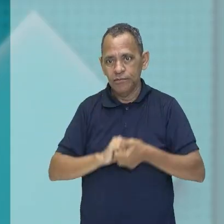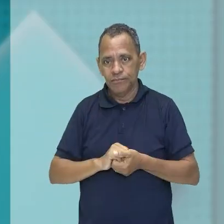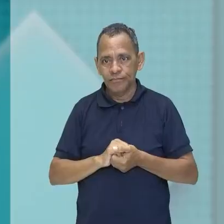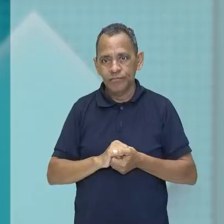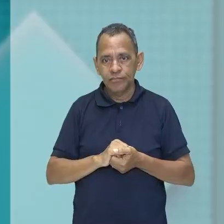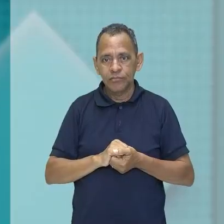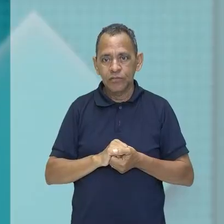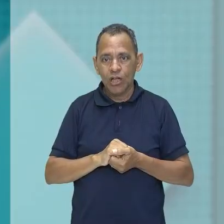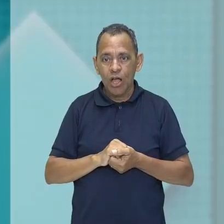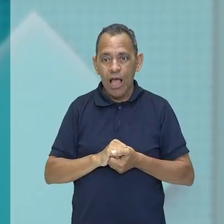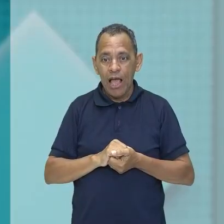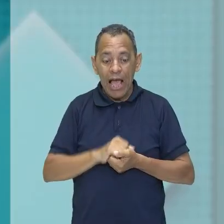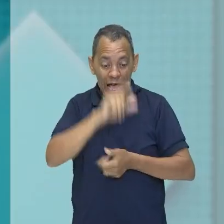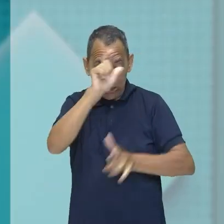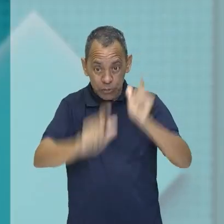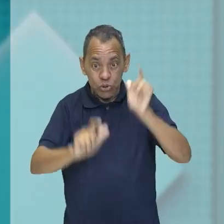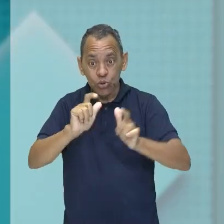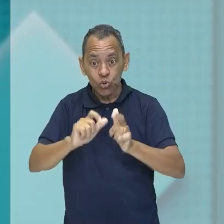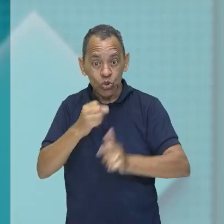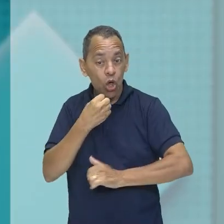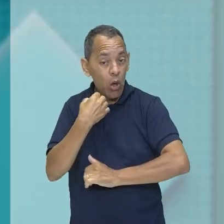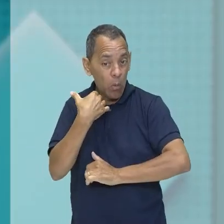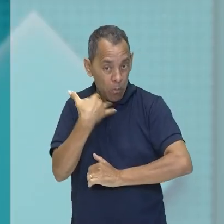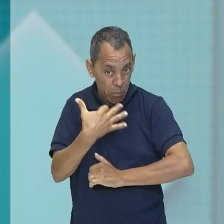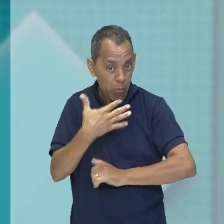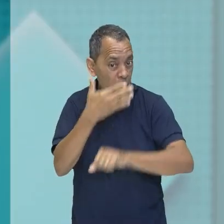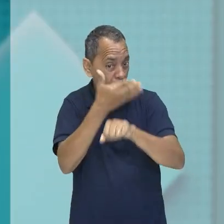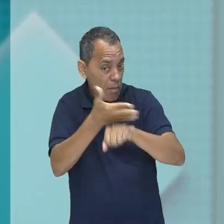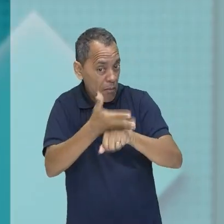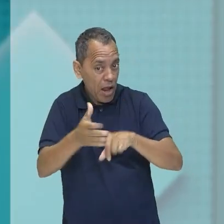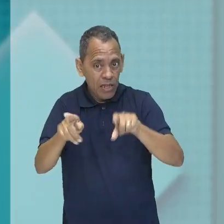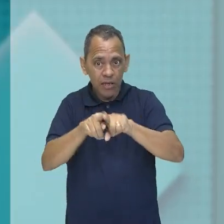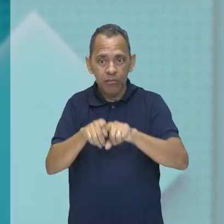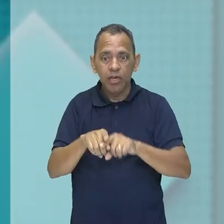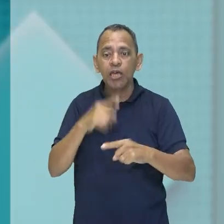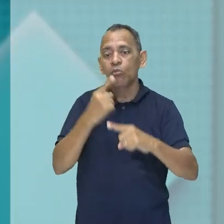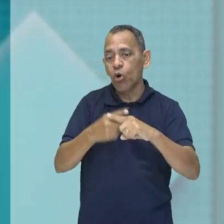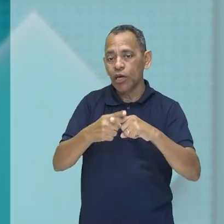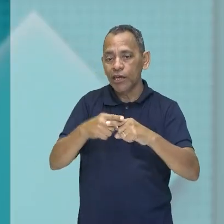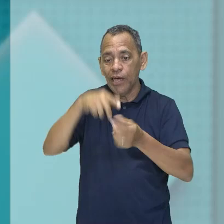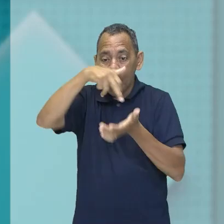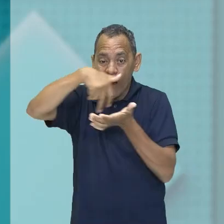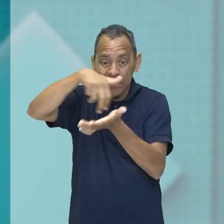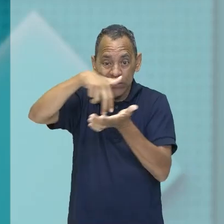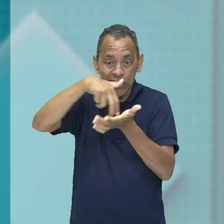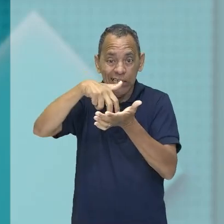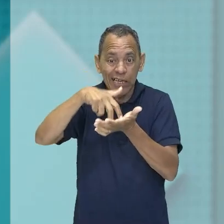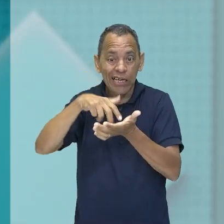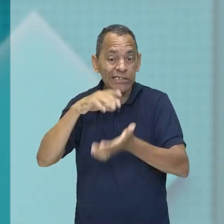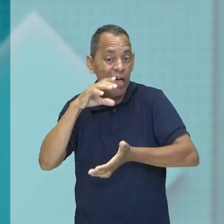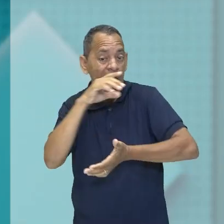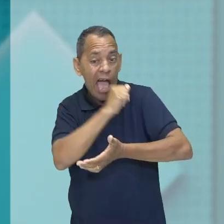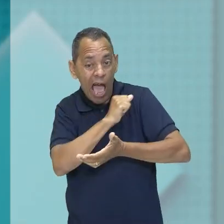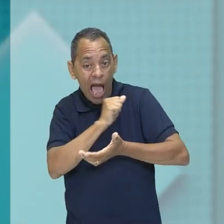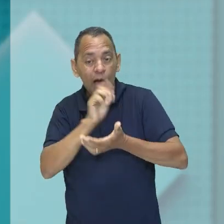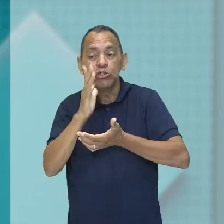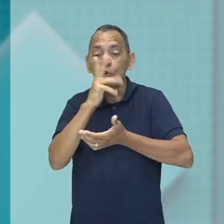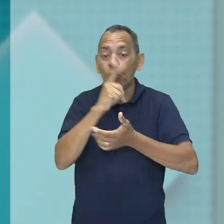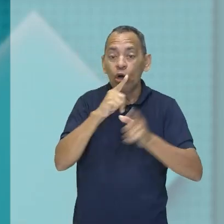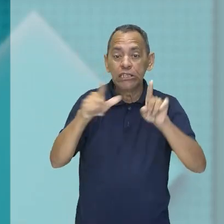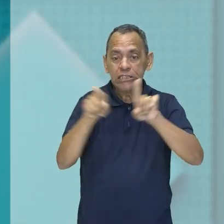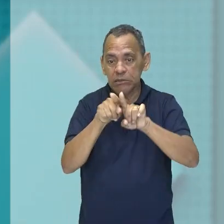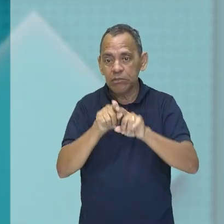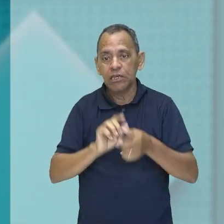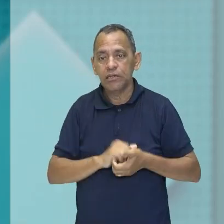bem preparado fisicamente, porque os passos não são fáceis, são passos acrobáticos, e isso sempre acontece lá